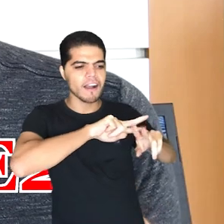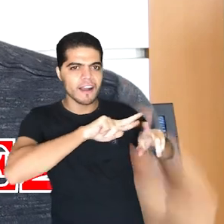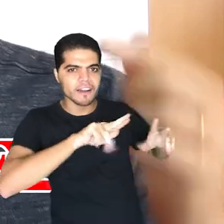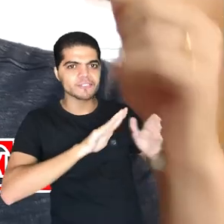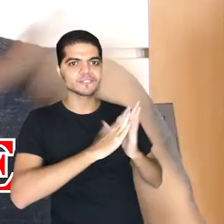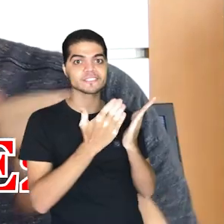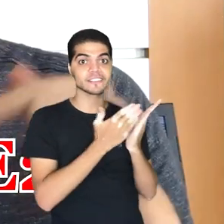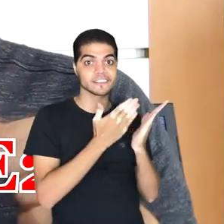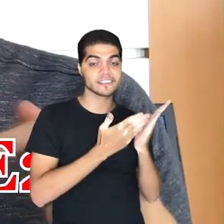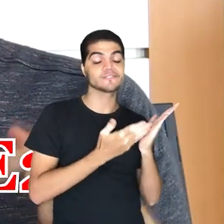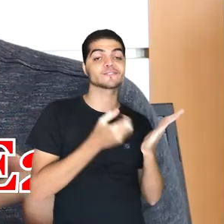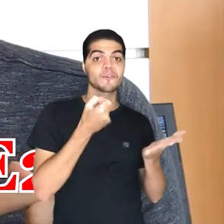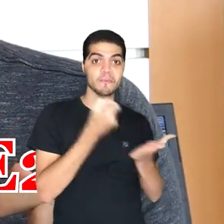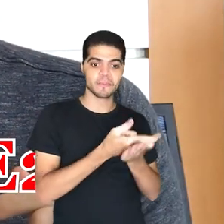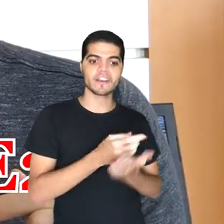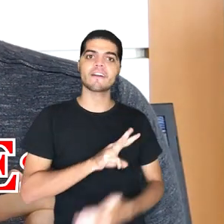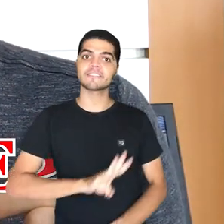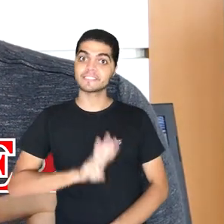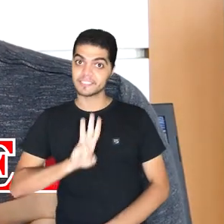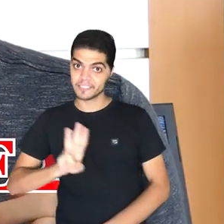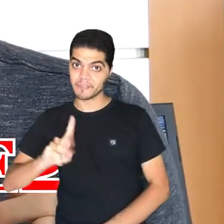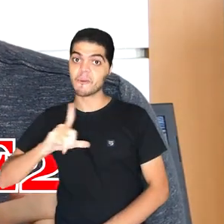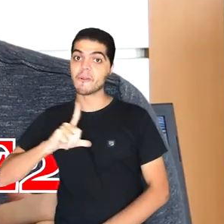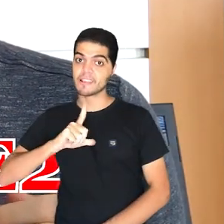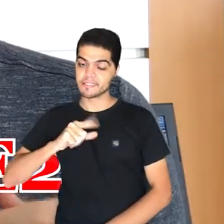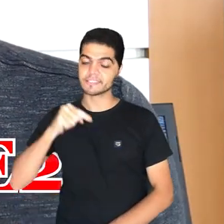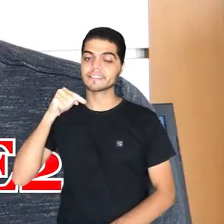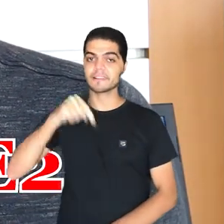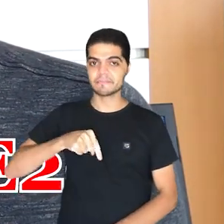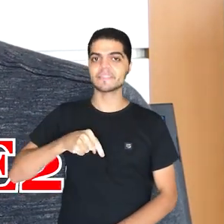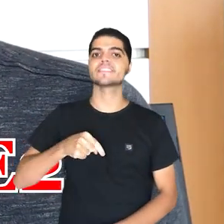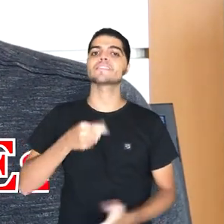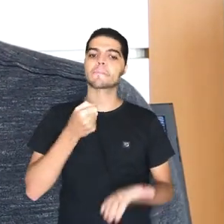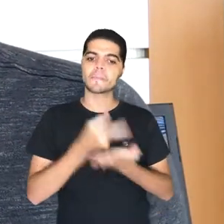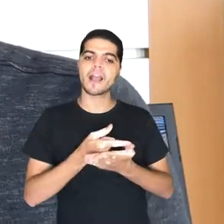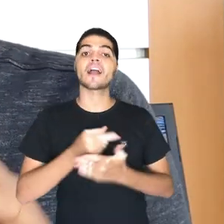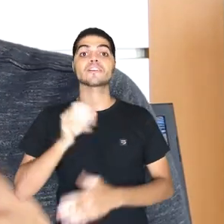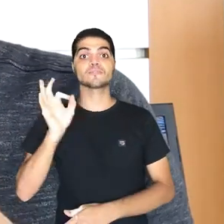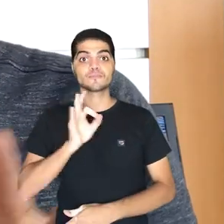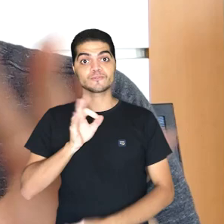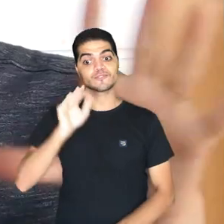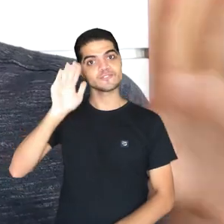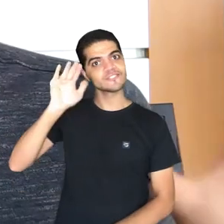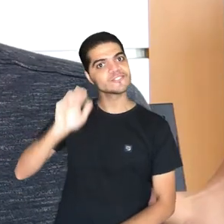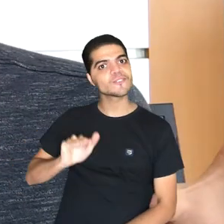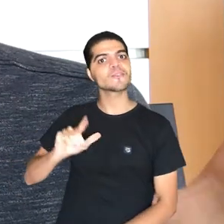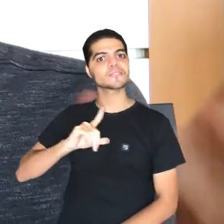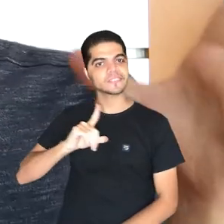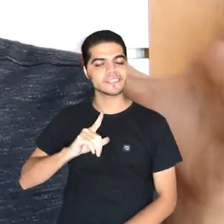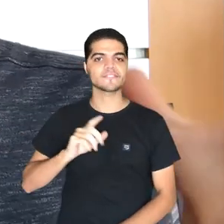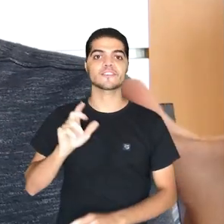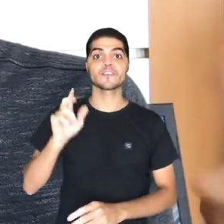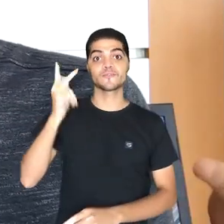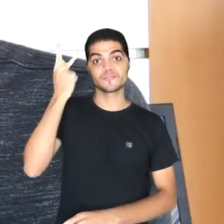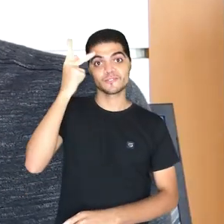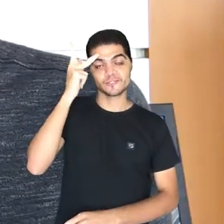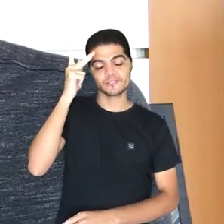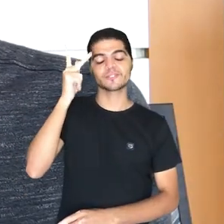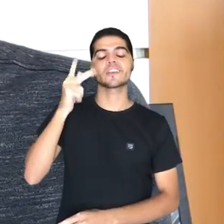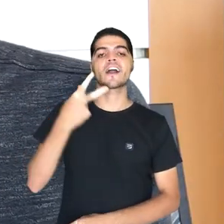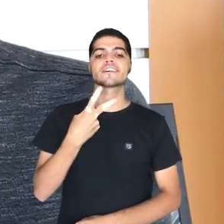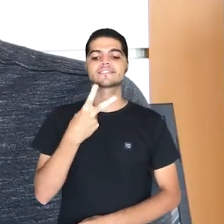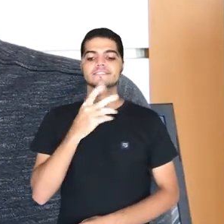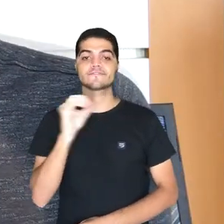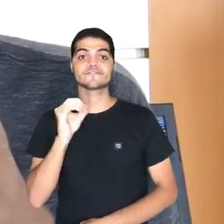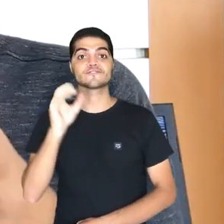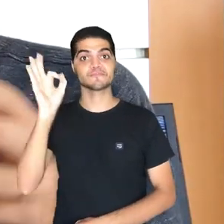catálogo da editora, basta ir no link aqui embaixo e comprá-los com o nosso cupom de desconto especial, que é o Historiar-se20, para ganhar